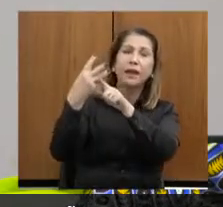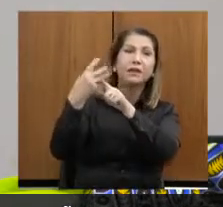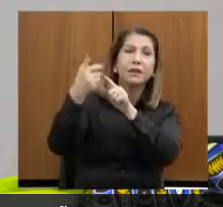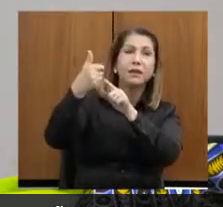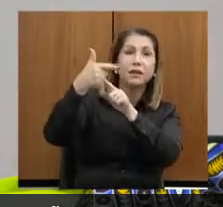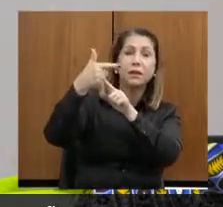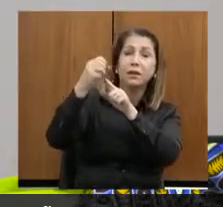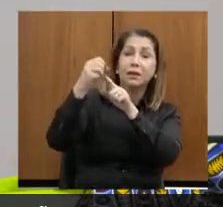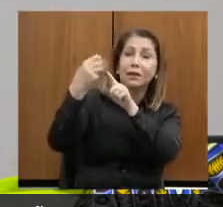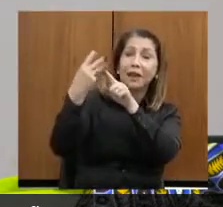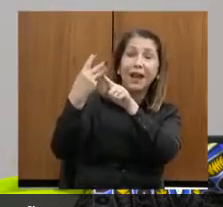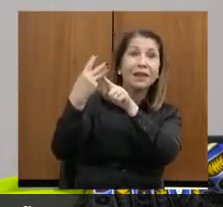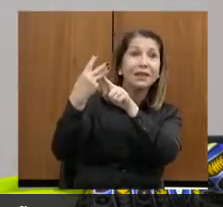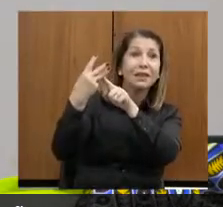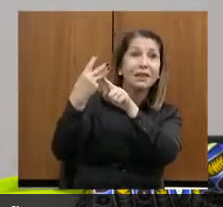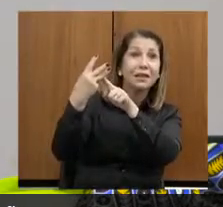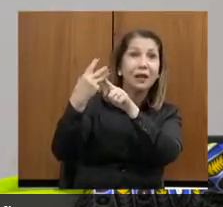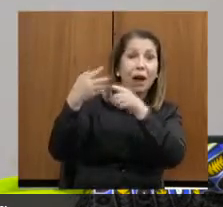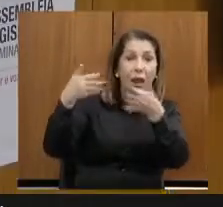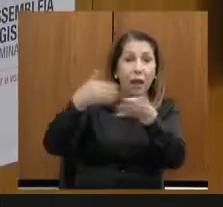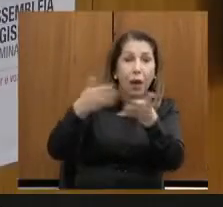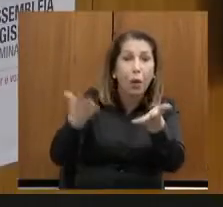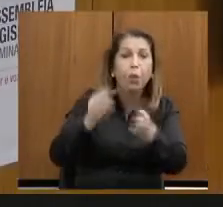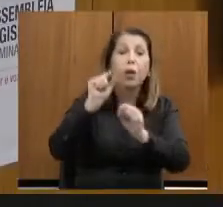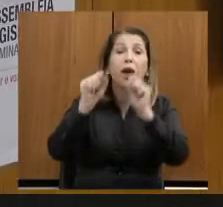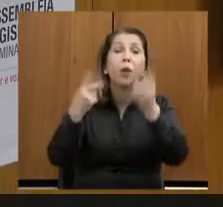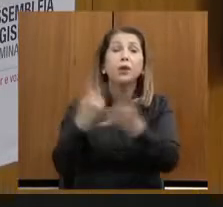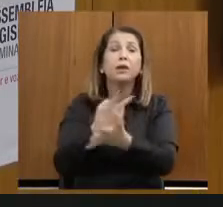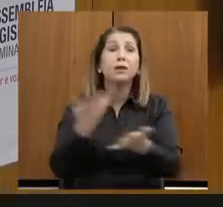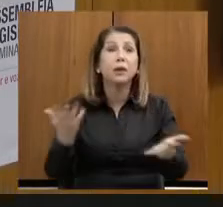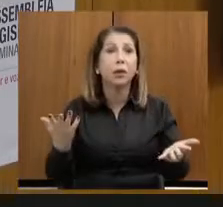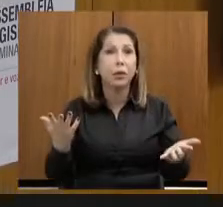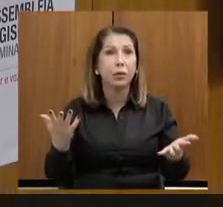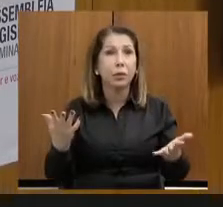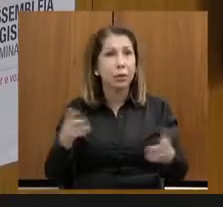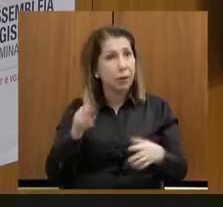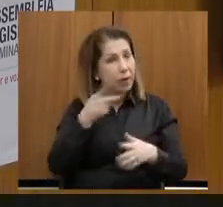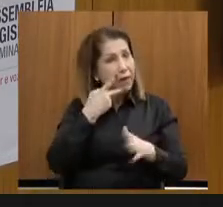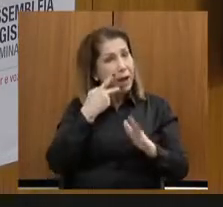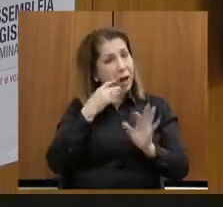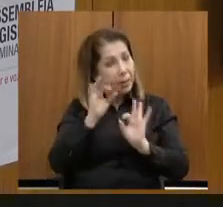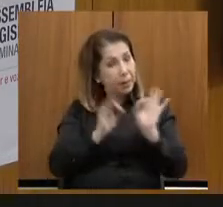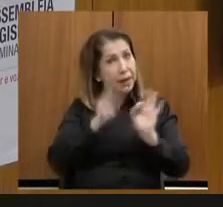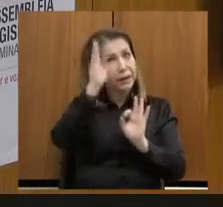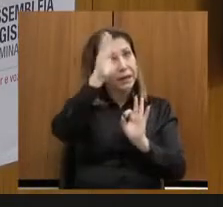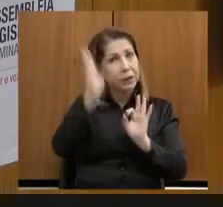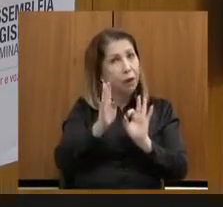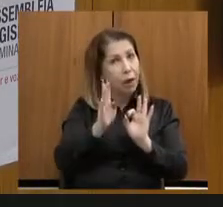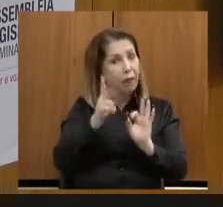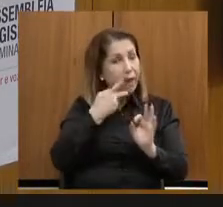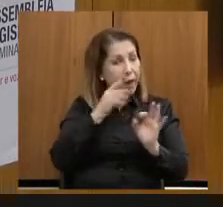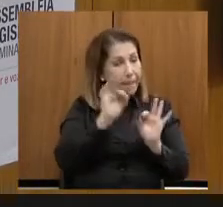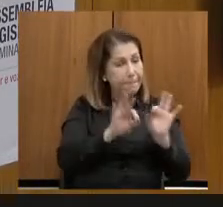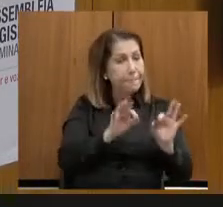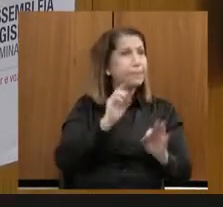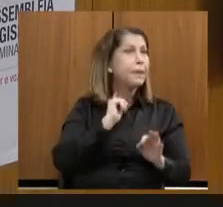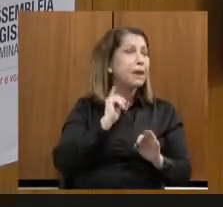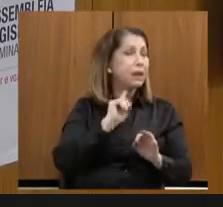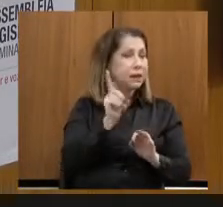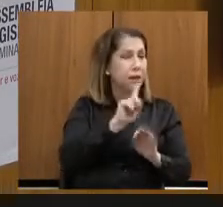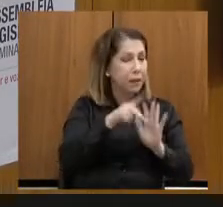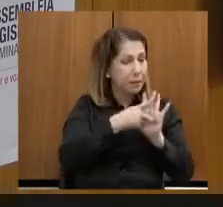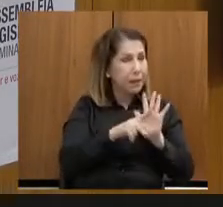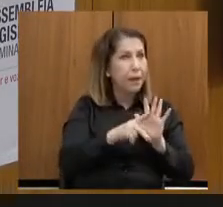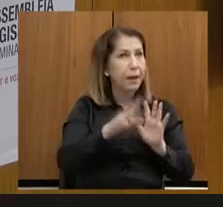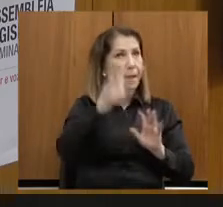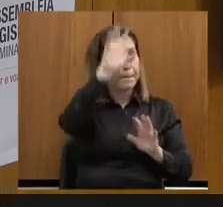O que foi efetivado até aqui e eu tô falando de um plano nacional não plano de Minas é um plano nacional de